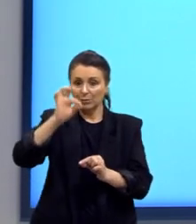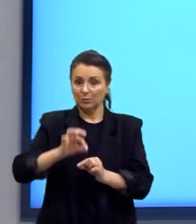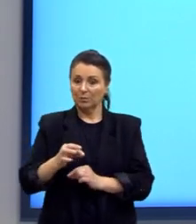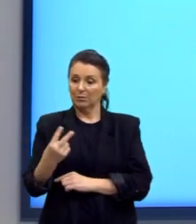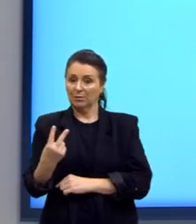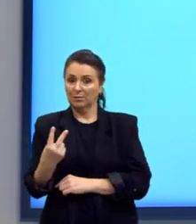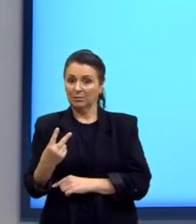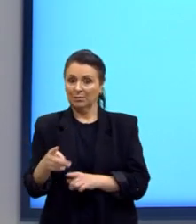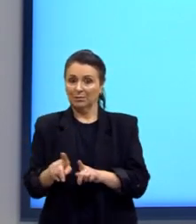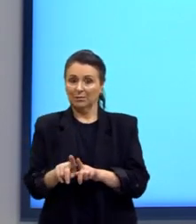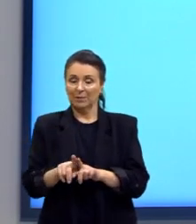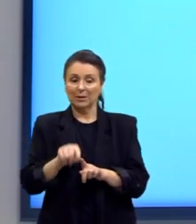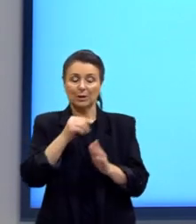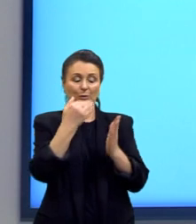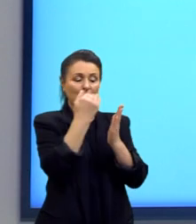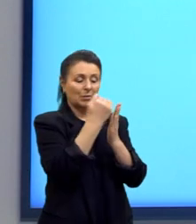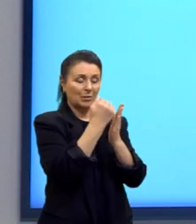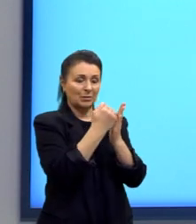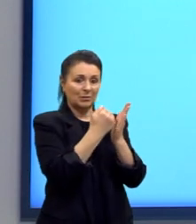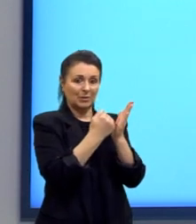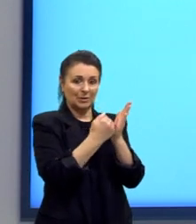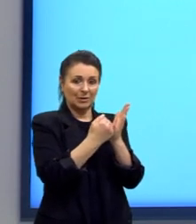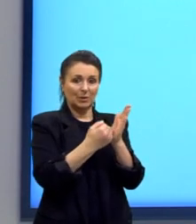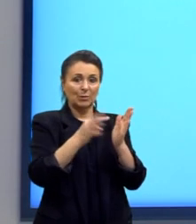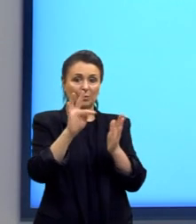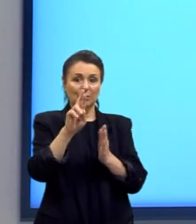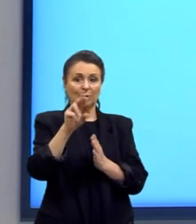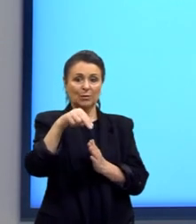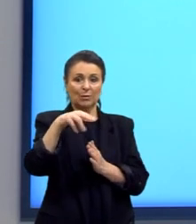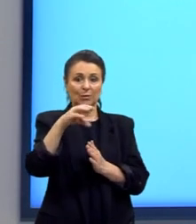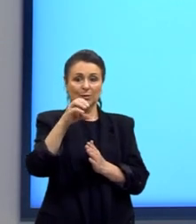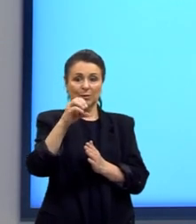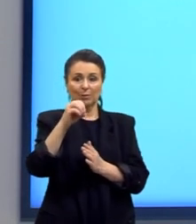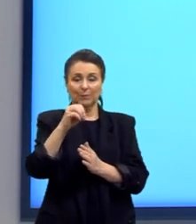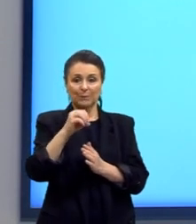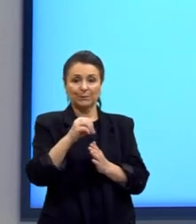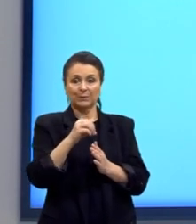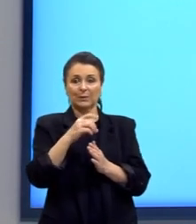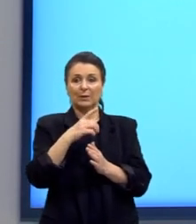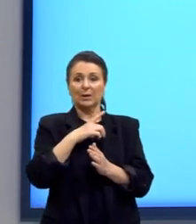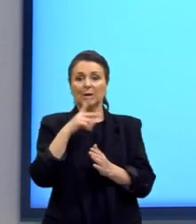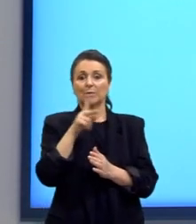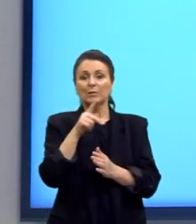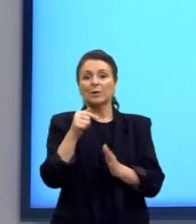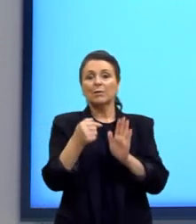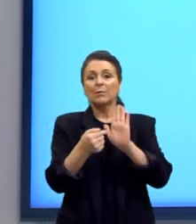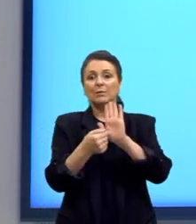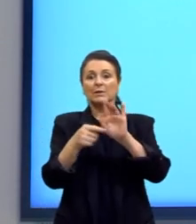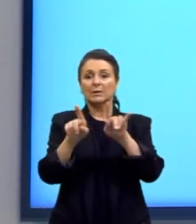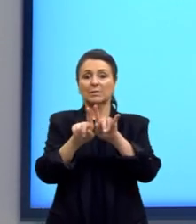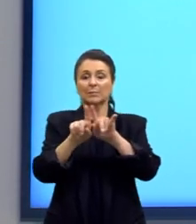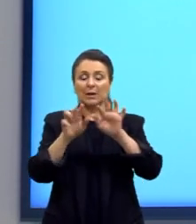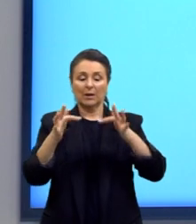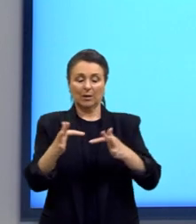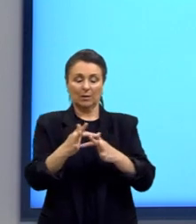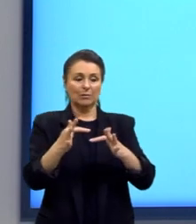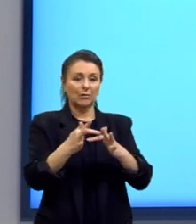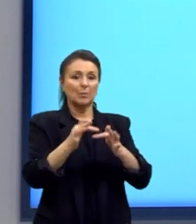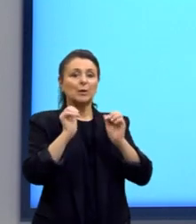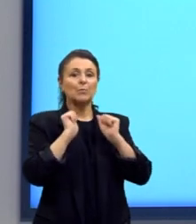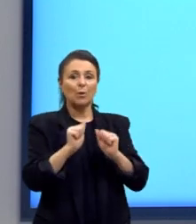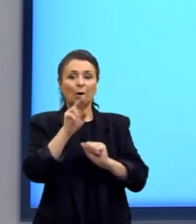elas isso classifica um tronco e aqui eu trouxe para vocês a fórmula que a